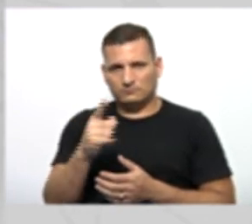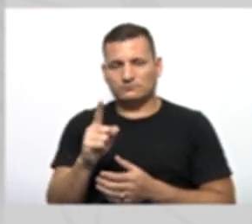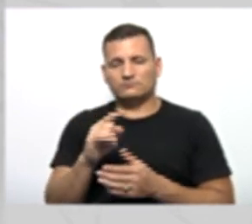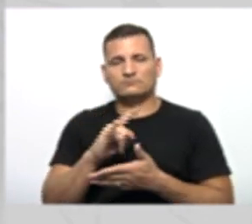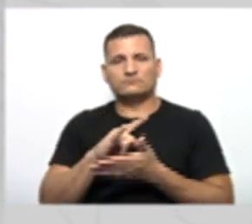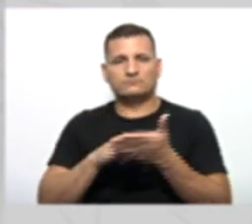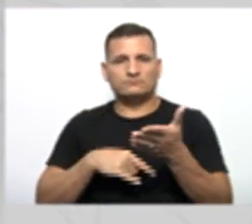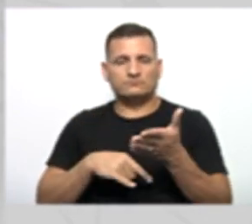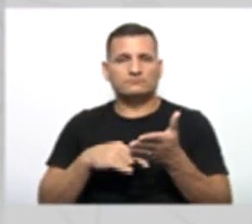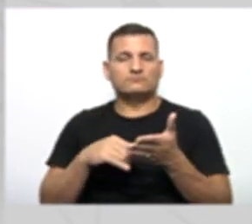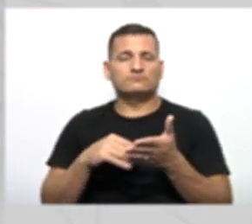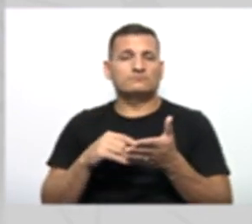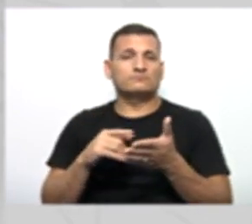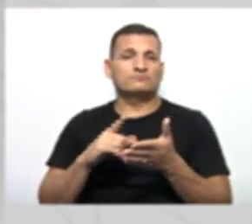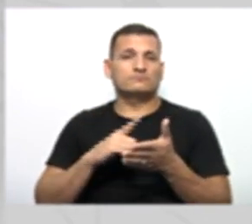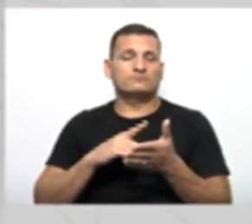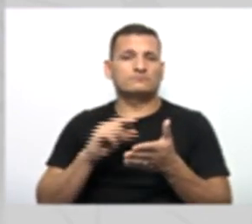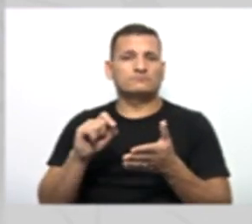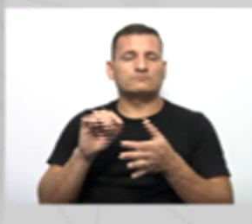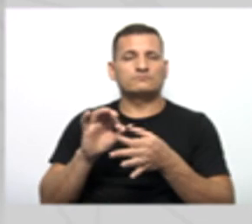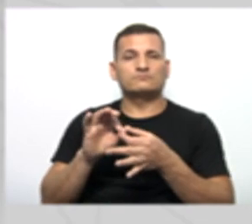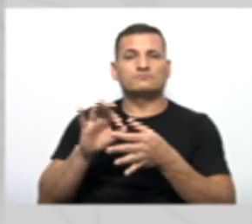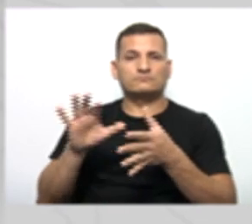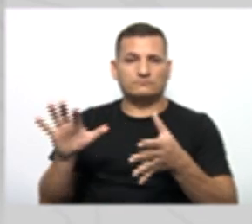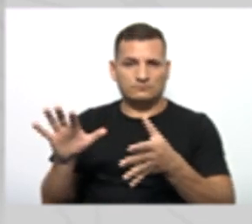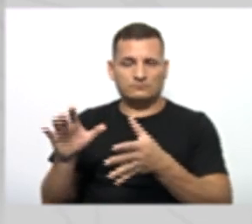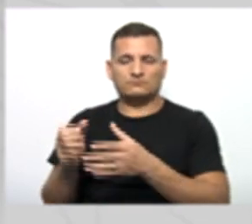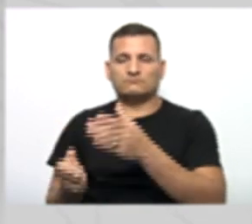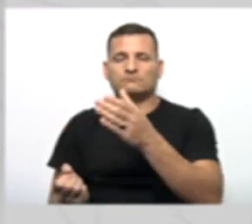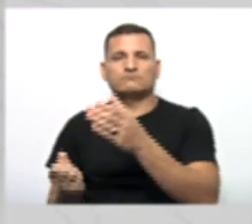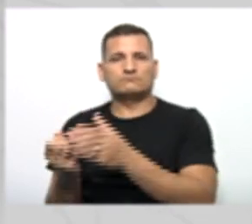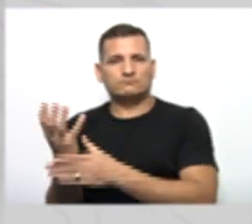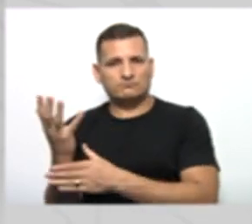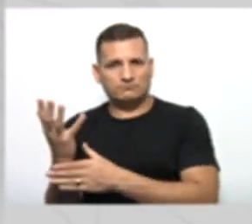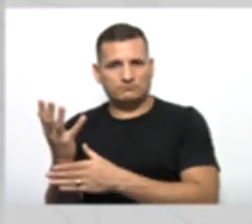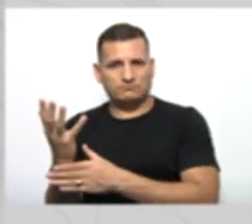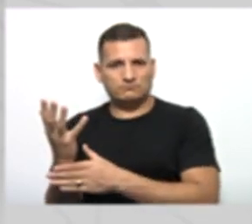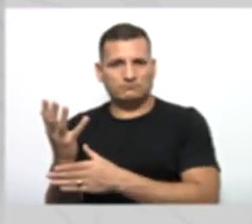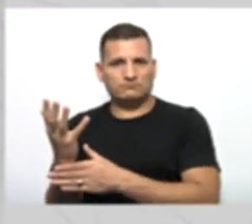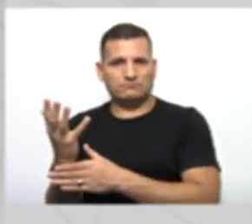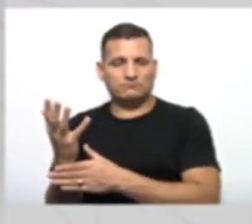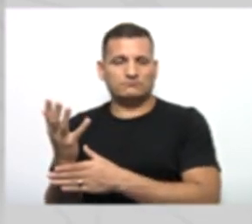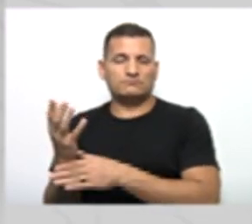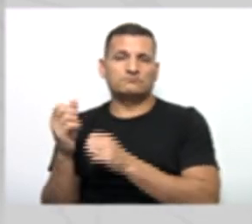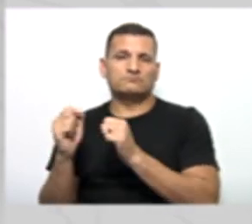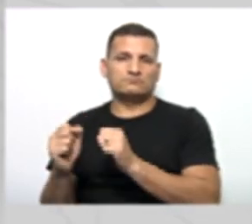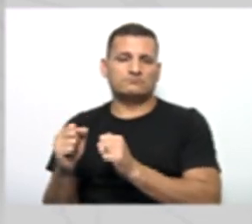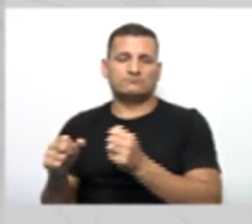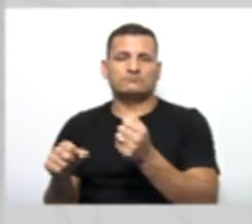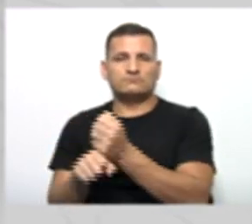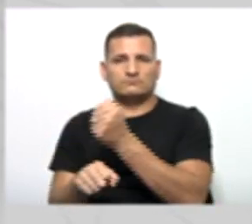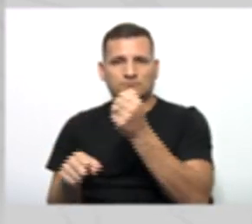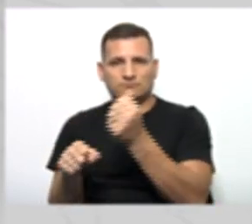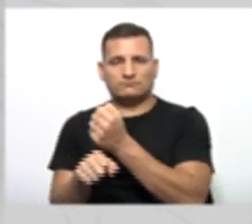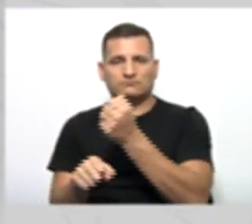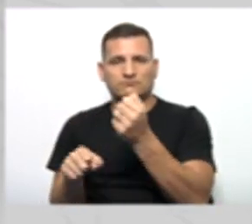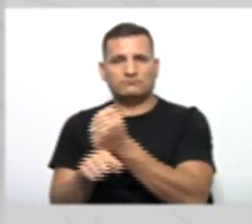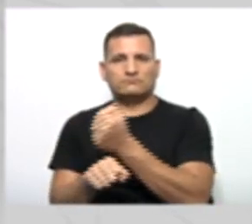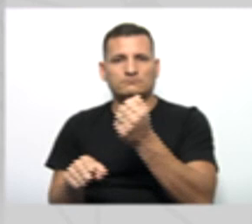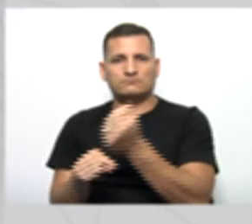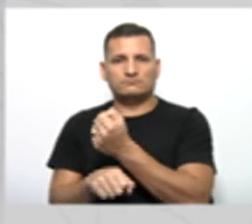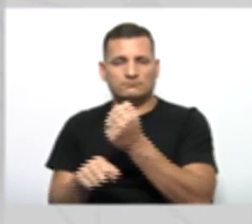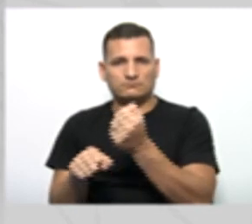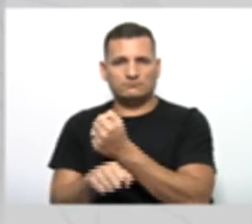o empreendimento recebe autorização para ser implementado. A planta agora pode ser construída naquele local, dentro